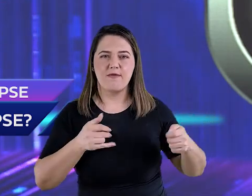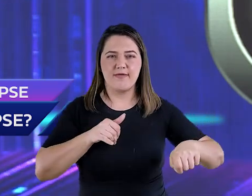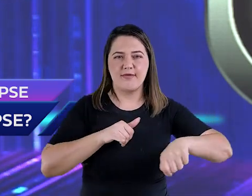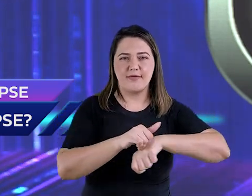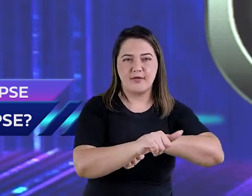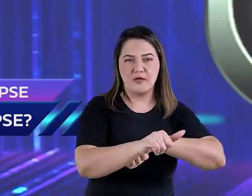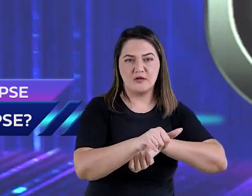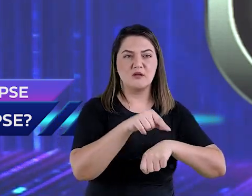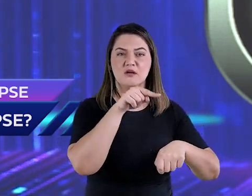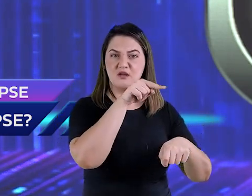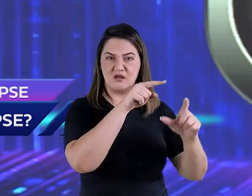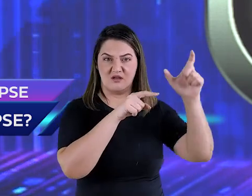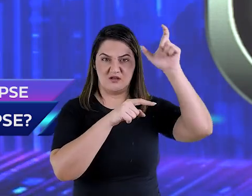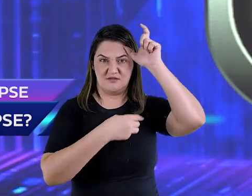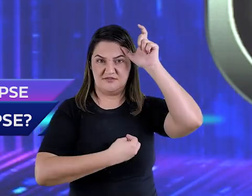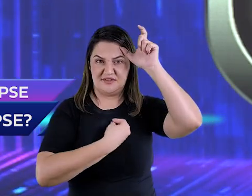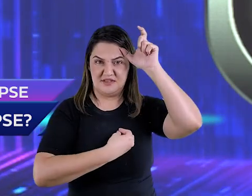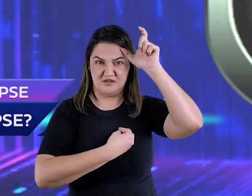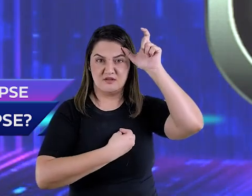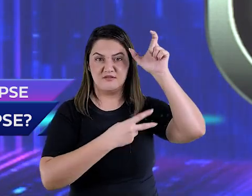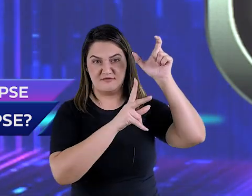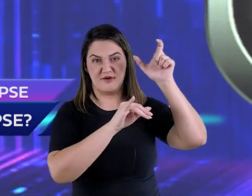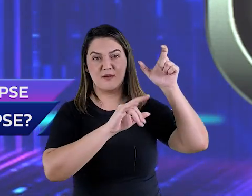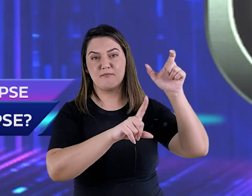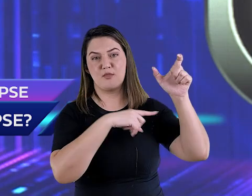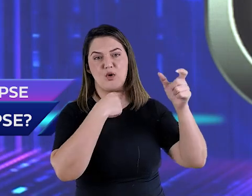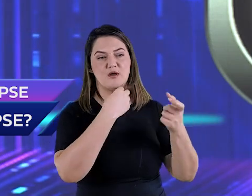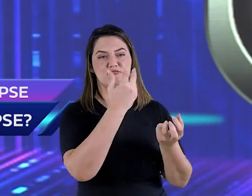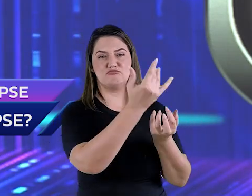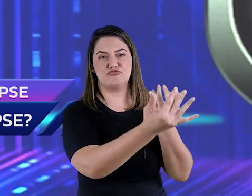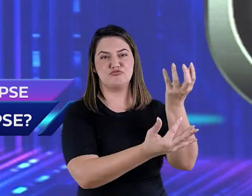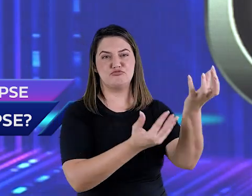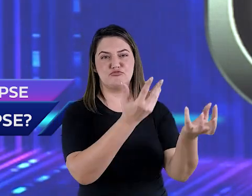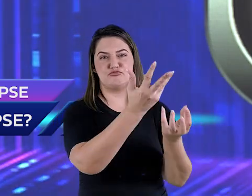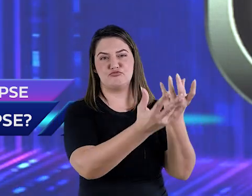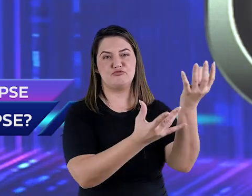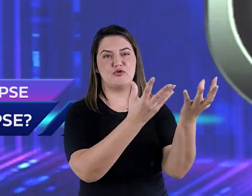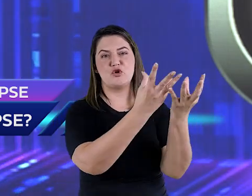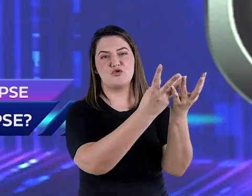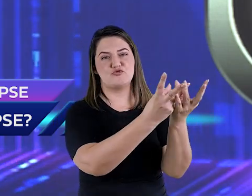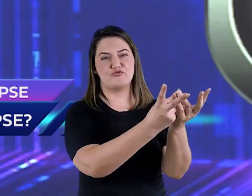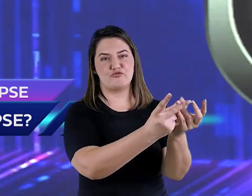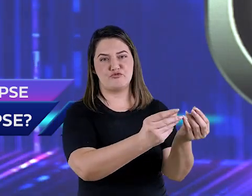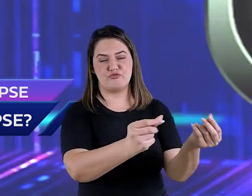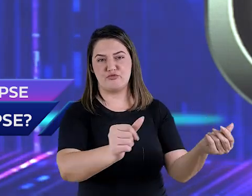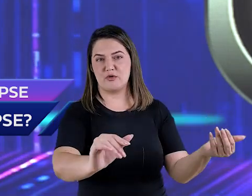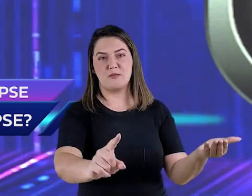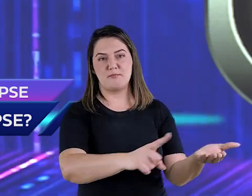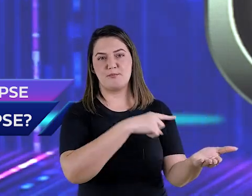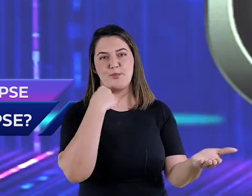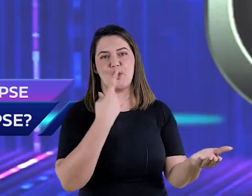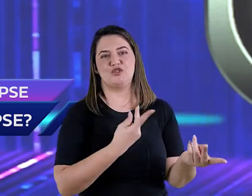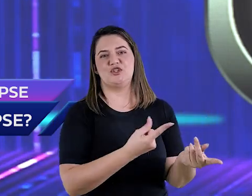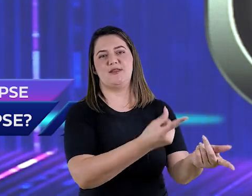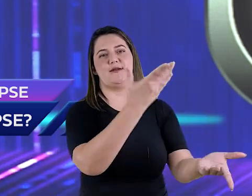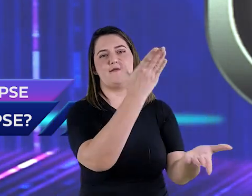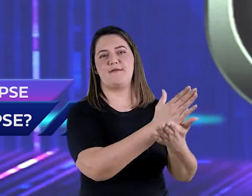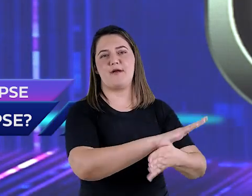líder, também será destruído, lançado dentro de um lago de fogo e